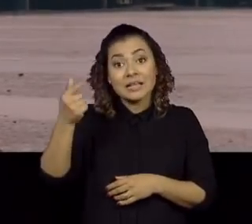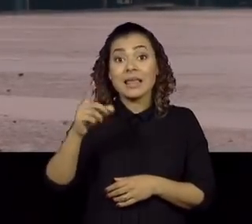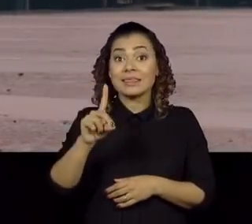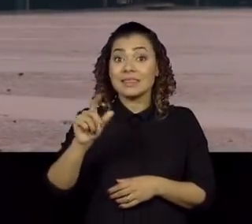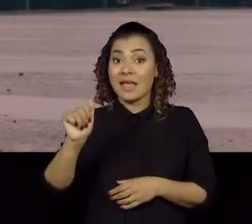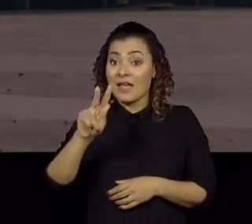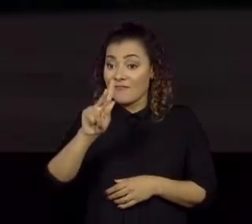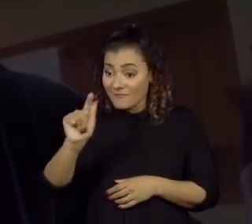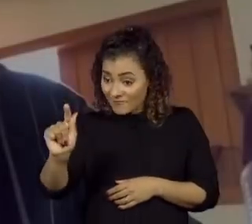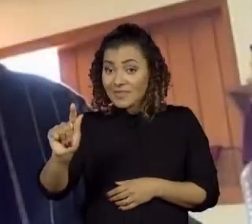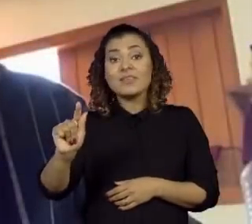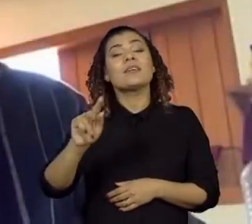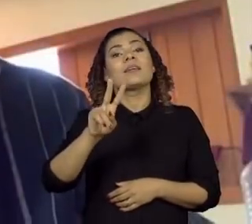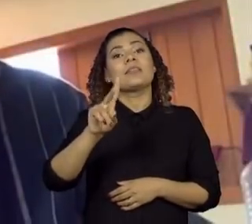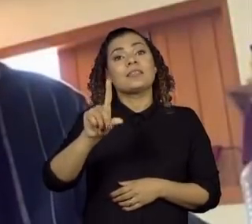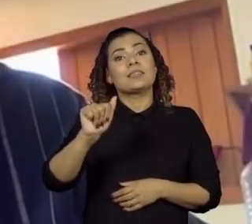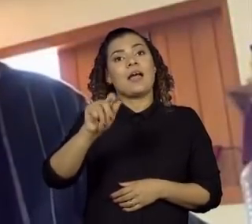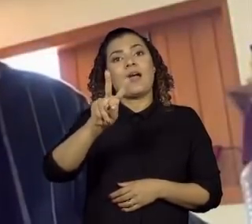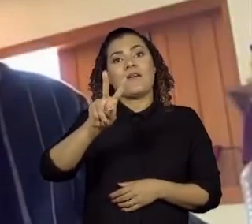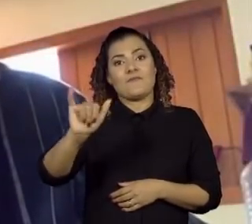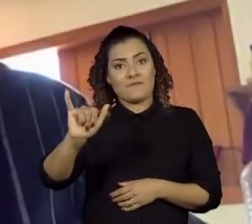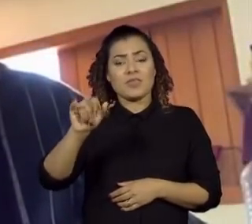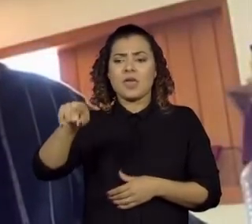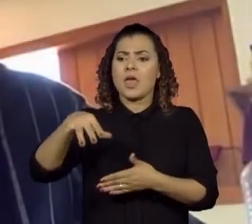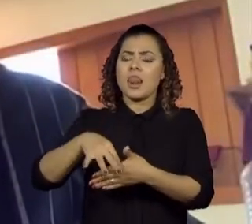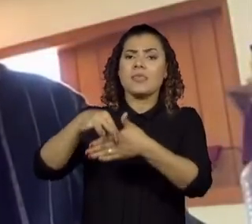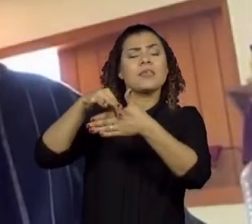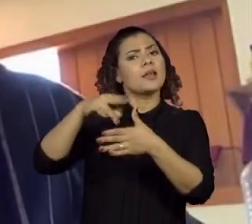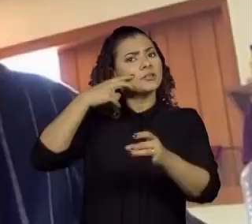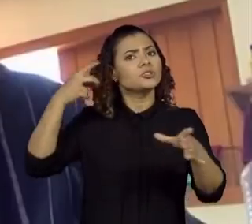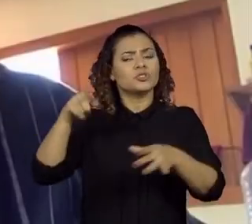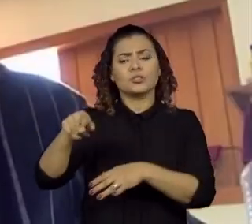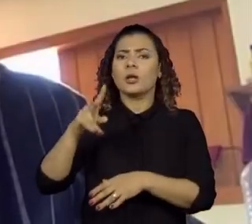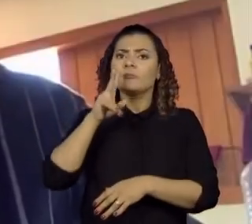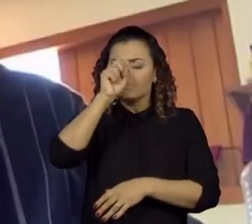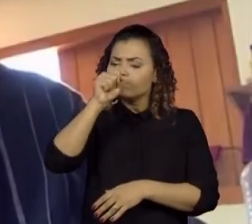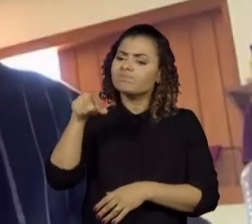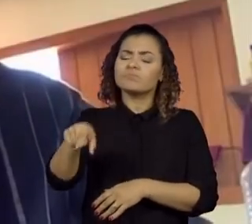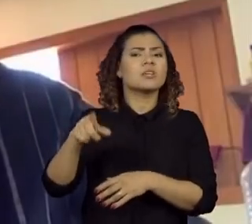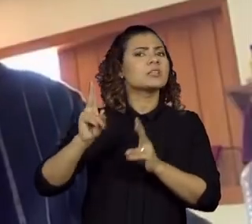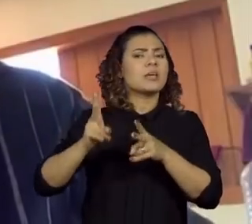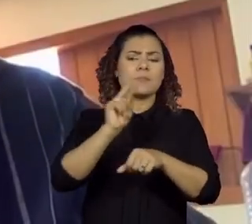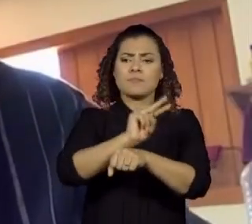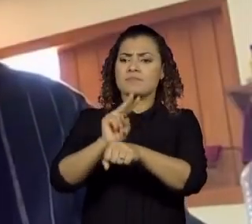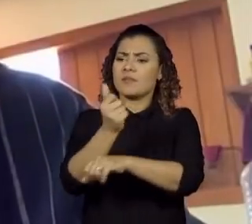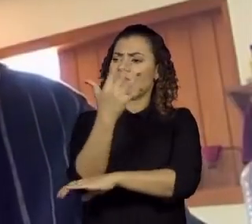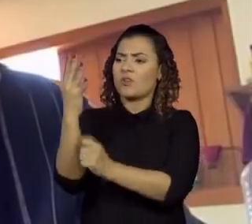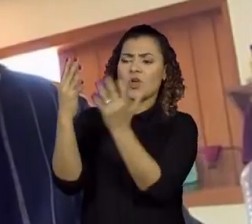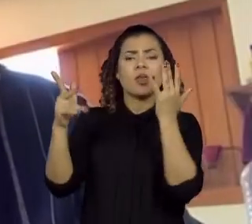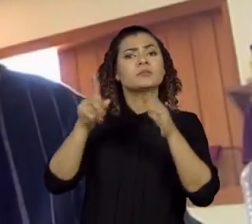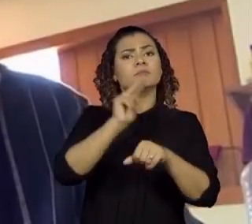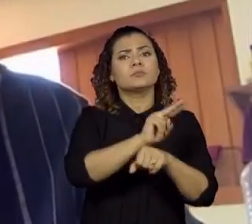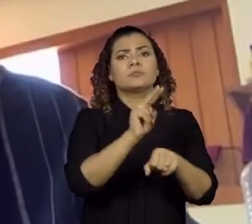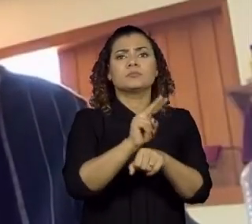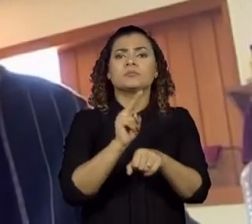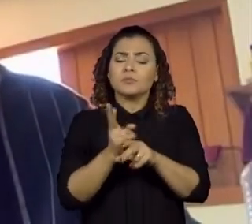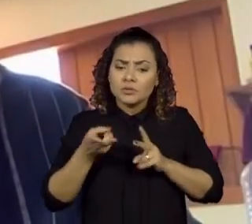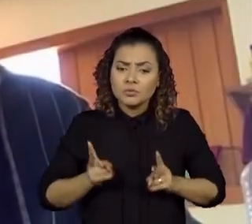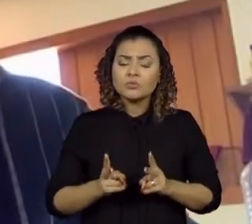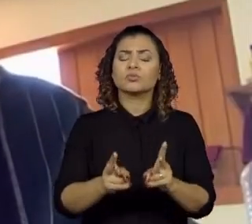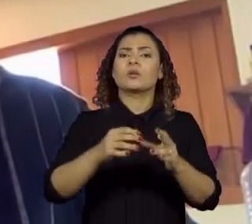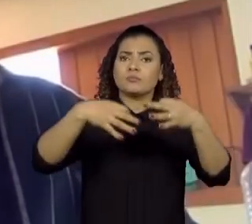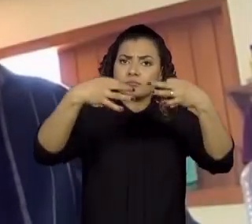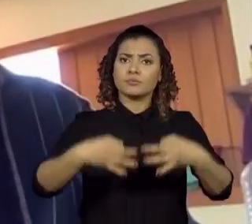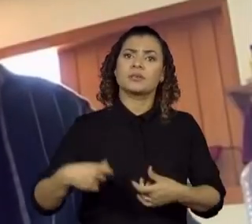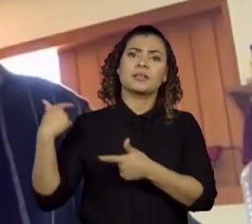Davi Copenaua é um grande xamã e é uma liderança indígena muito empenhada na defesa da floresta e na defesa da manutenção dos